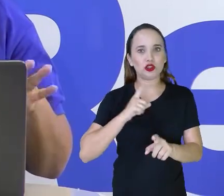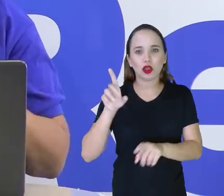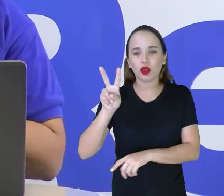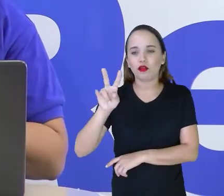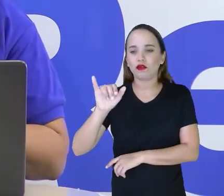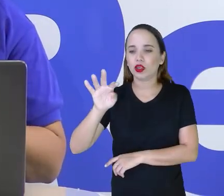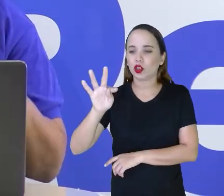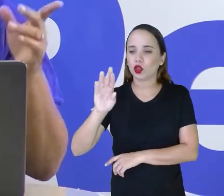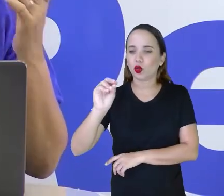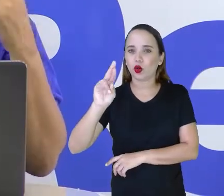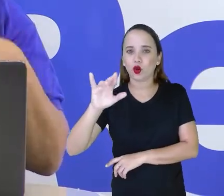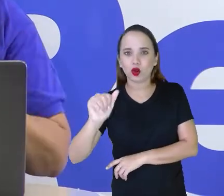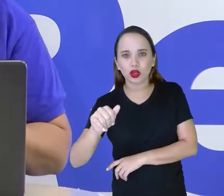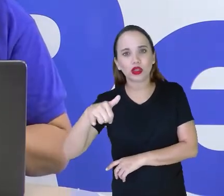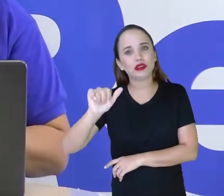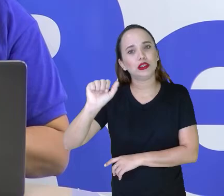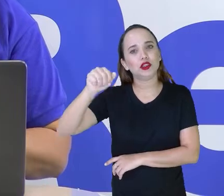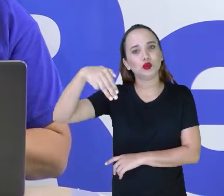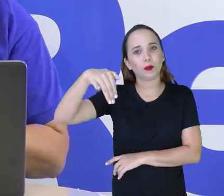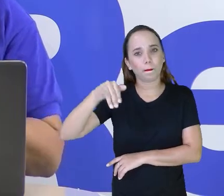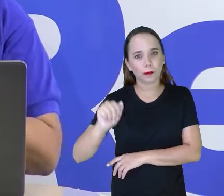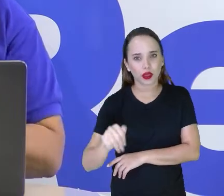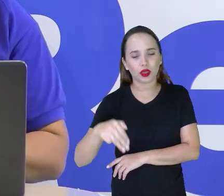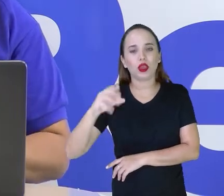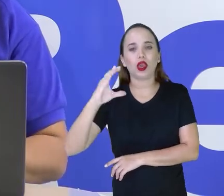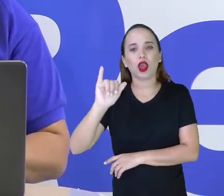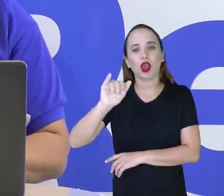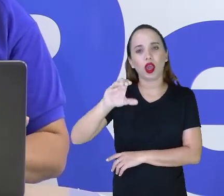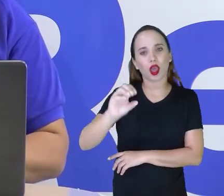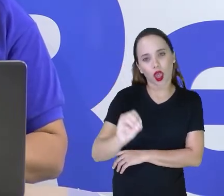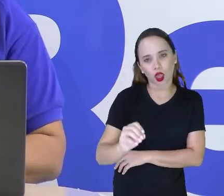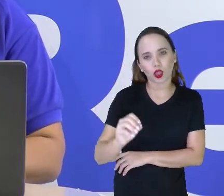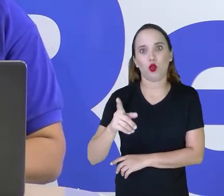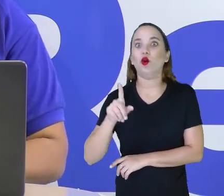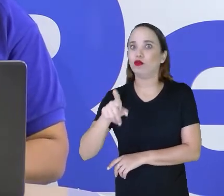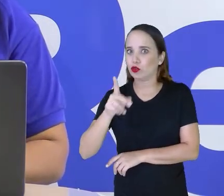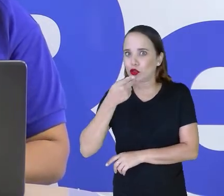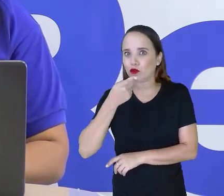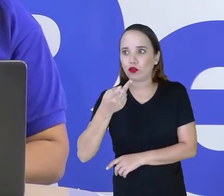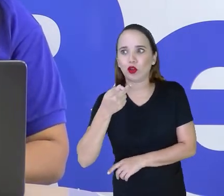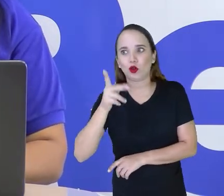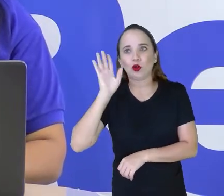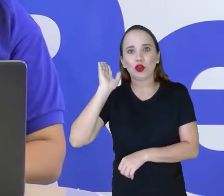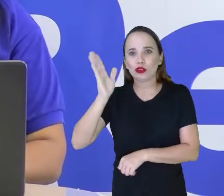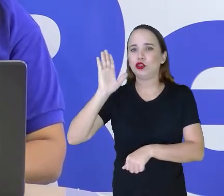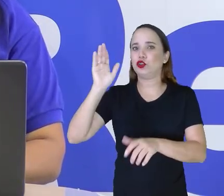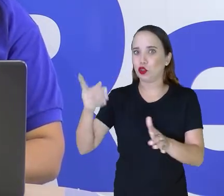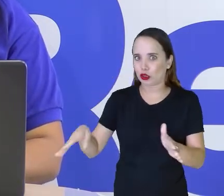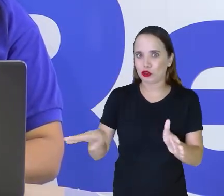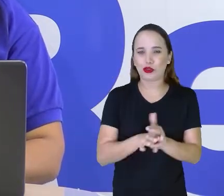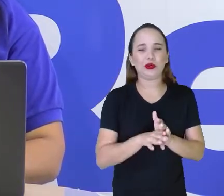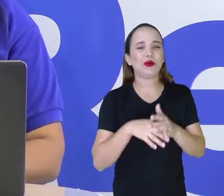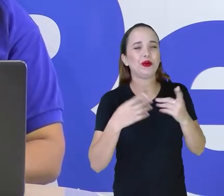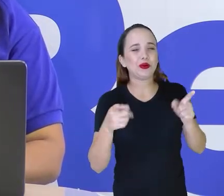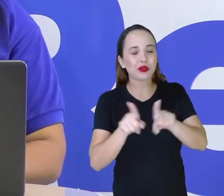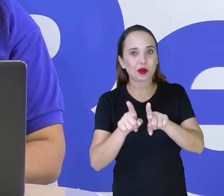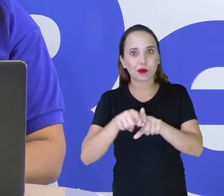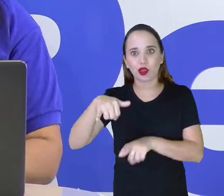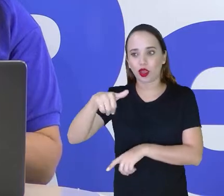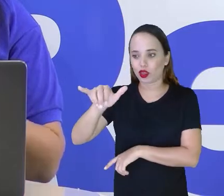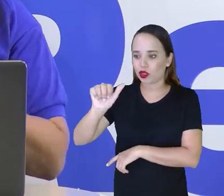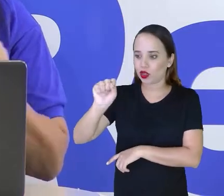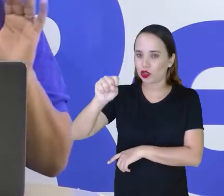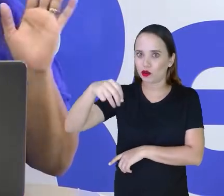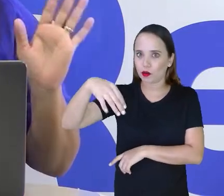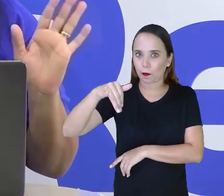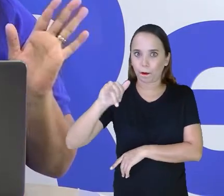bom dia, Yasmin Caio já chegou, você citou, ele já apareceu. Olha, já apareceu no passe de mágica. Né? E Yasmin já está lançando uma pergunta,